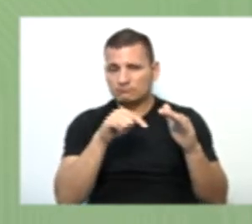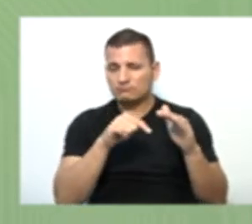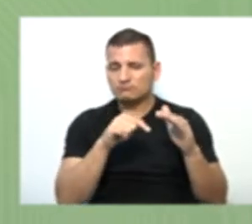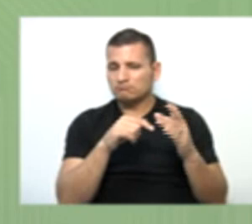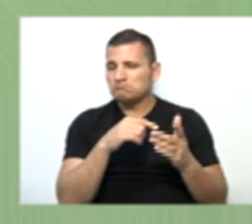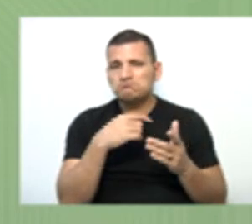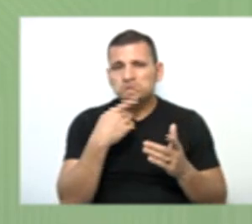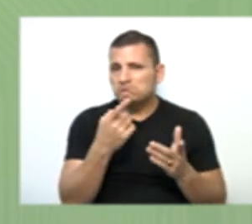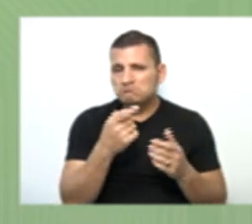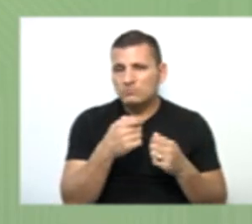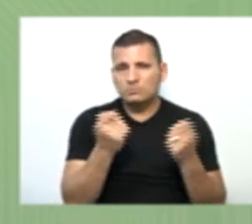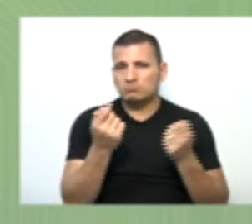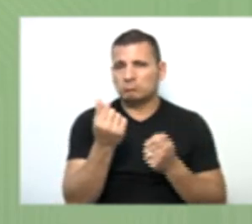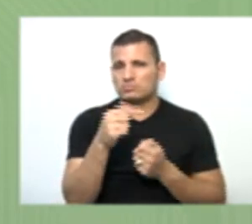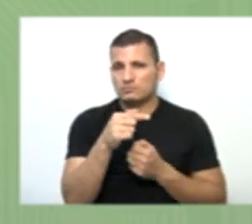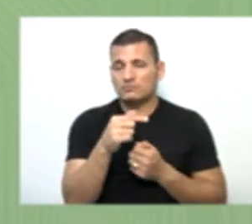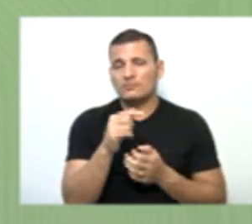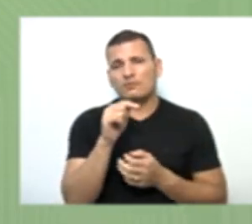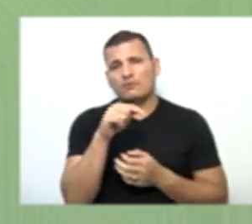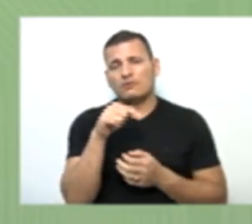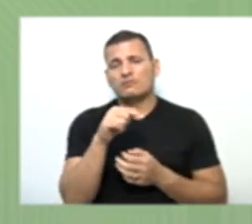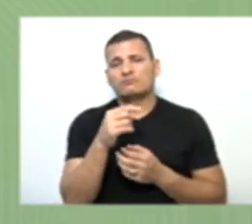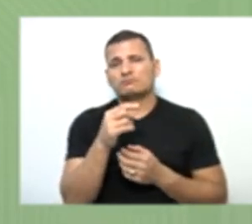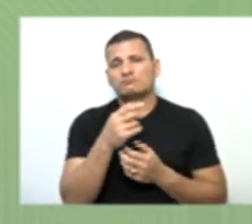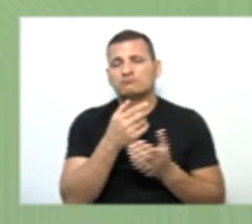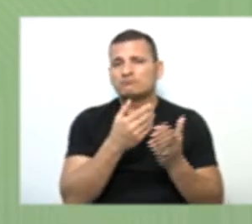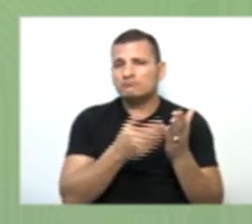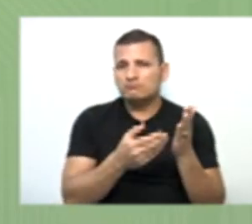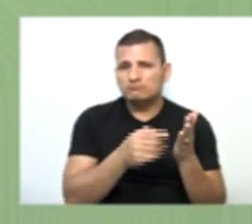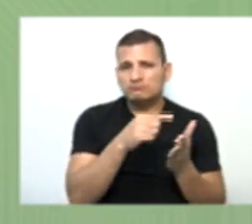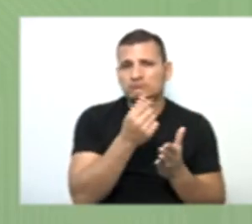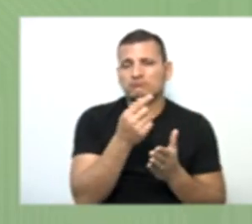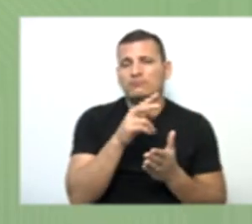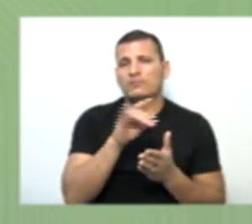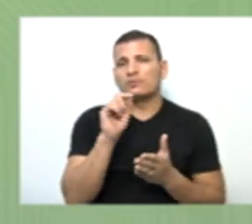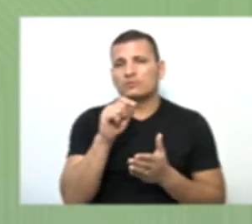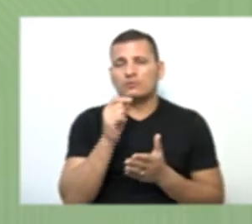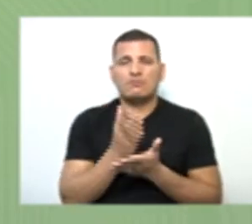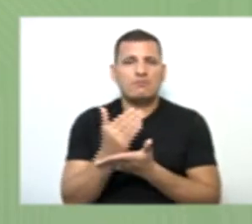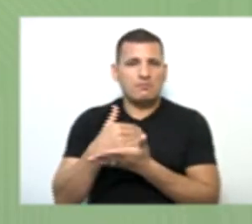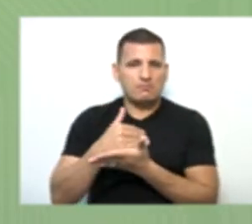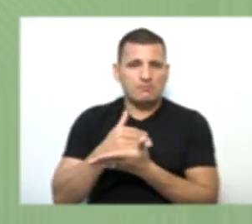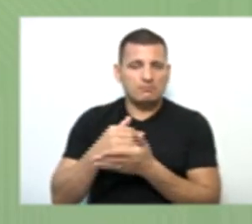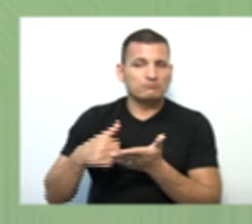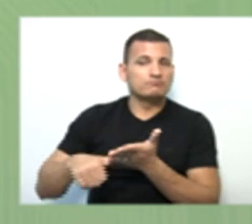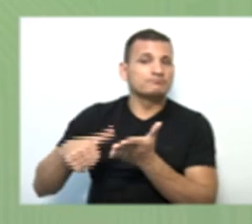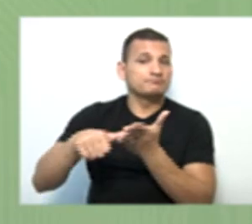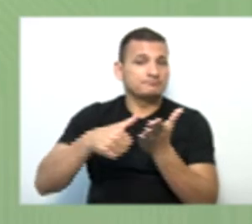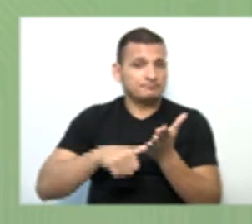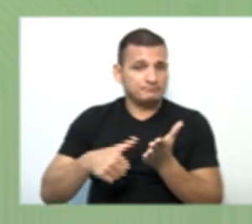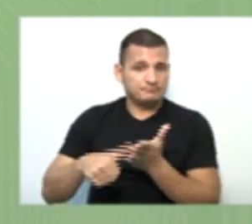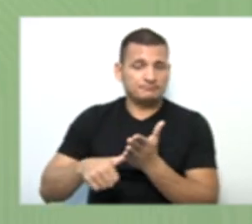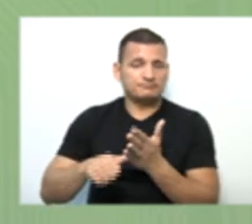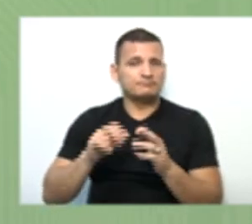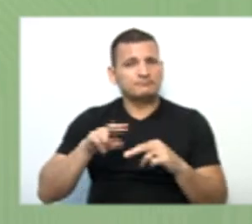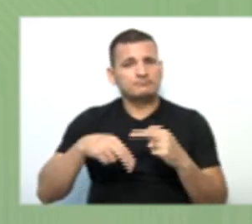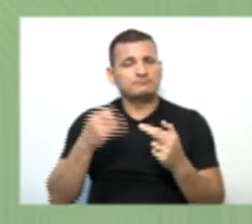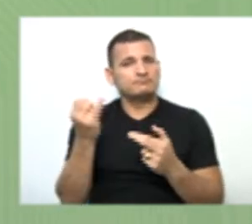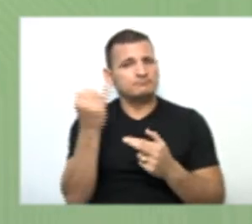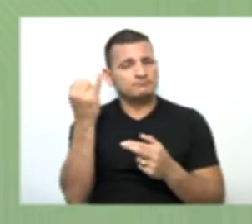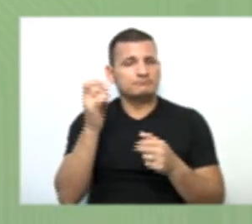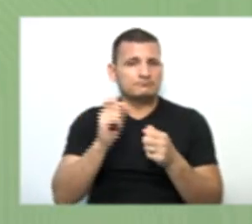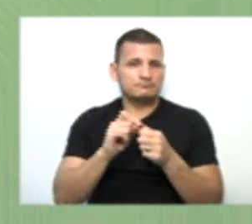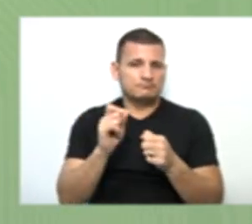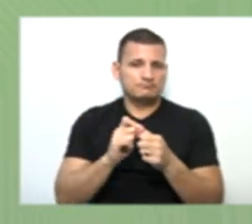suficiente, essa perda será rateada entre os cooperados. Por isso que é muito importante realizar